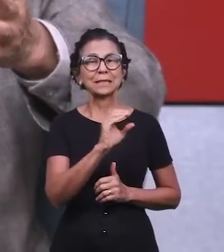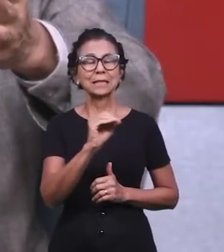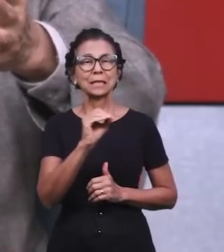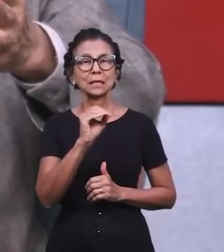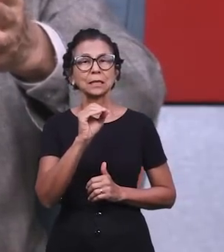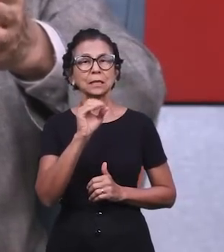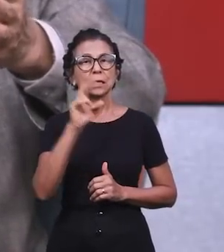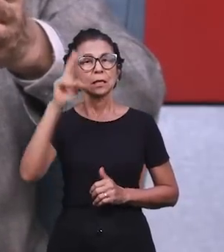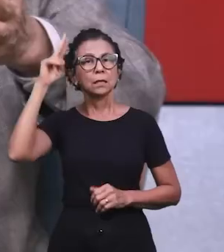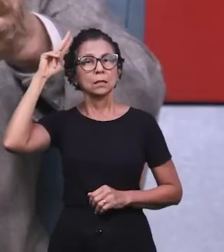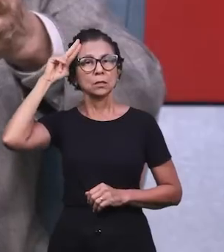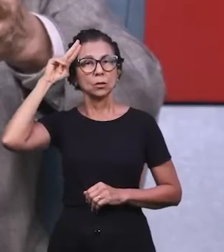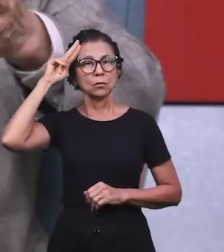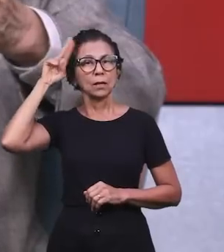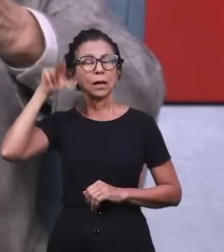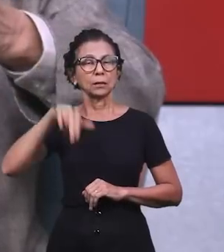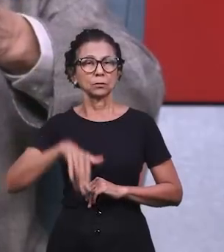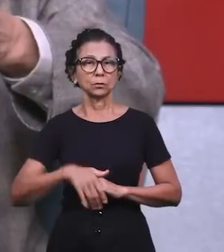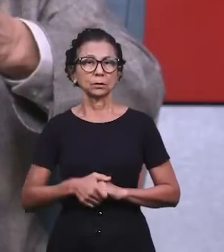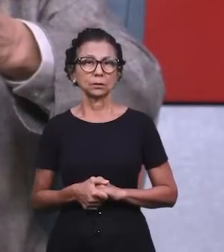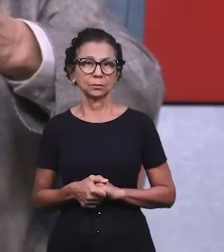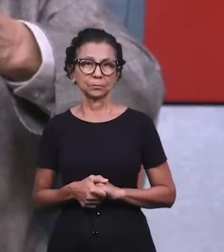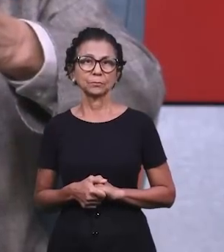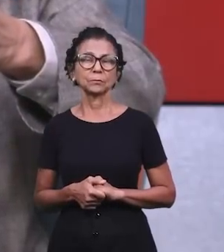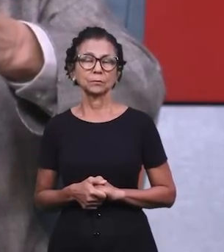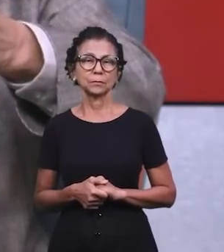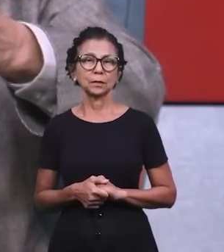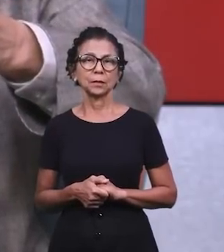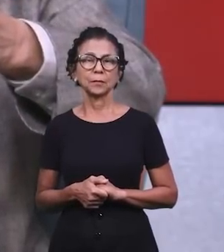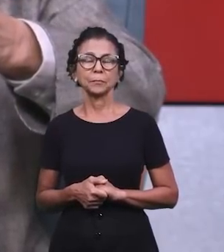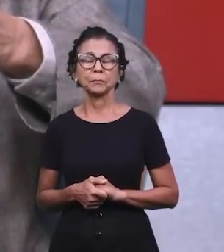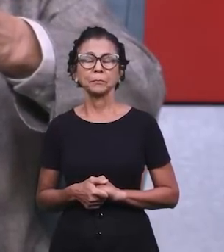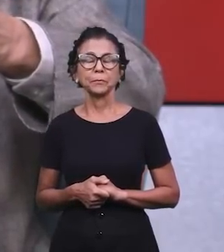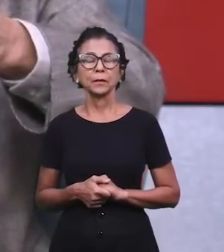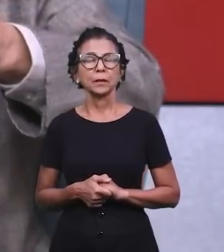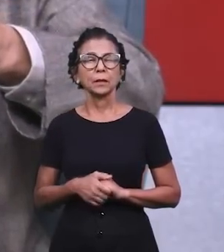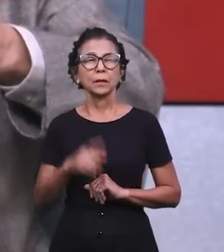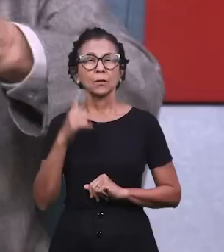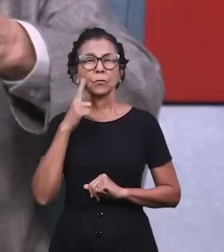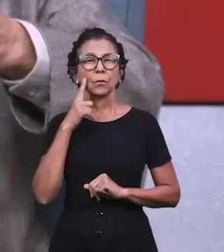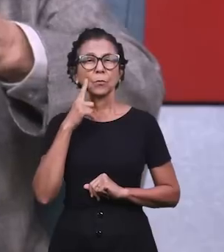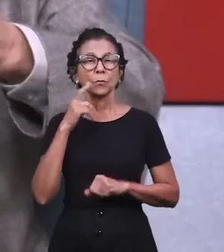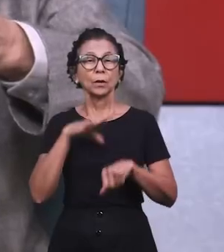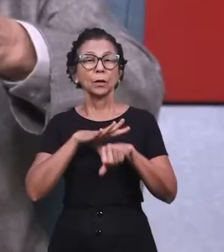É uma operação que ocorre do Senhor Jesus ali